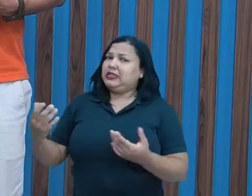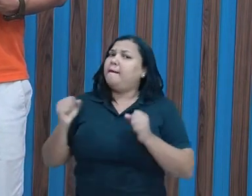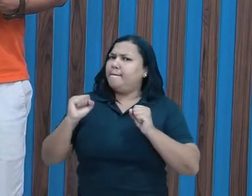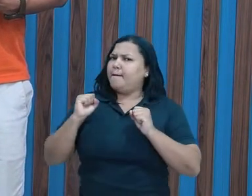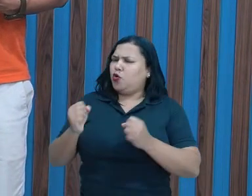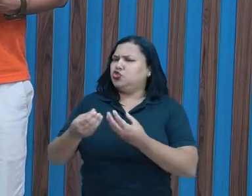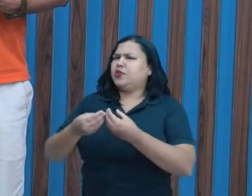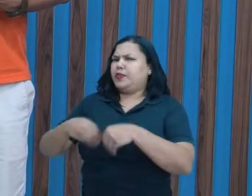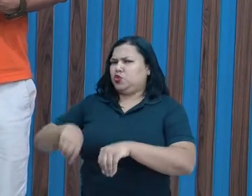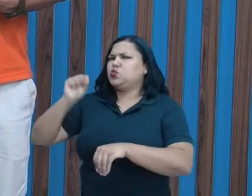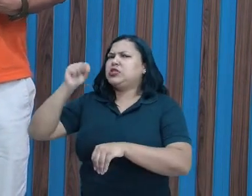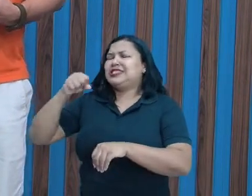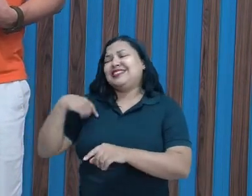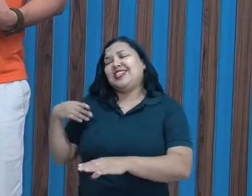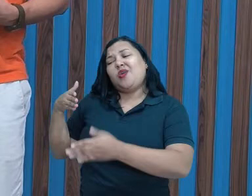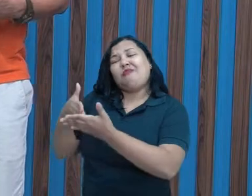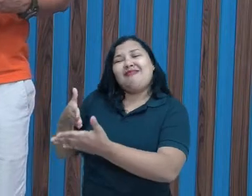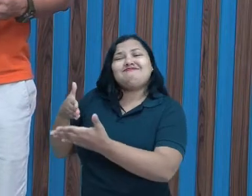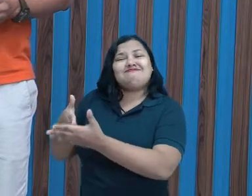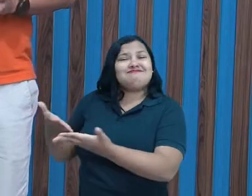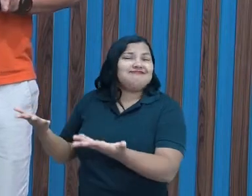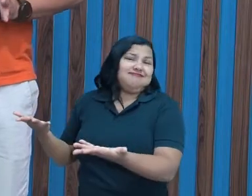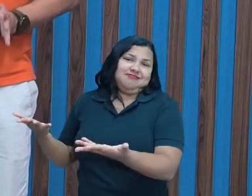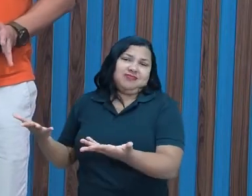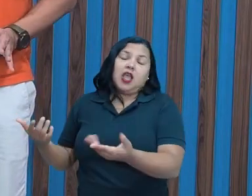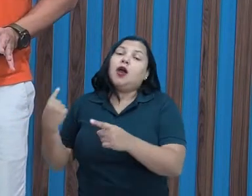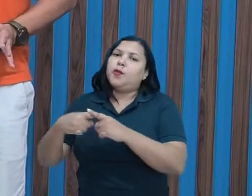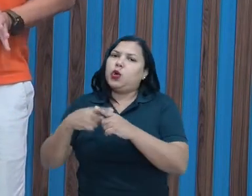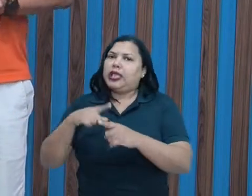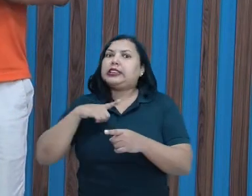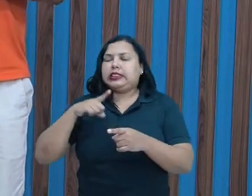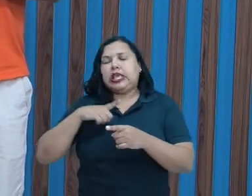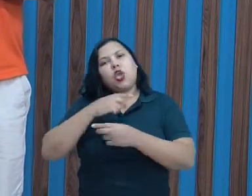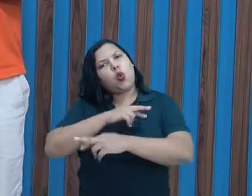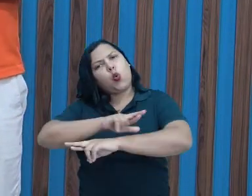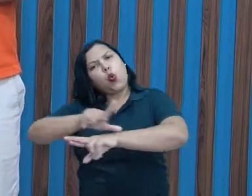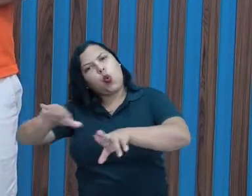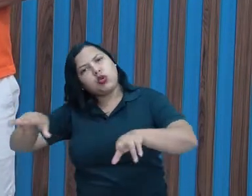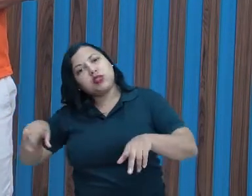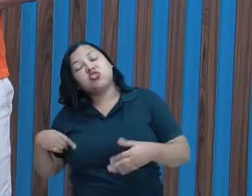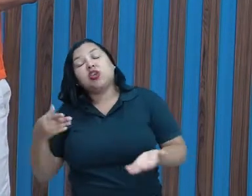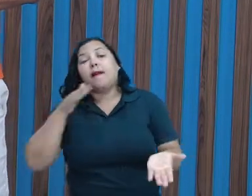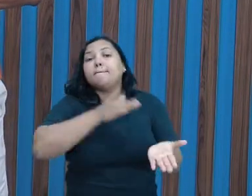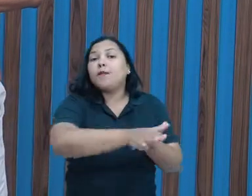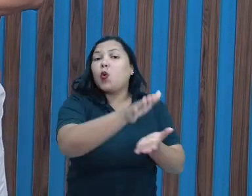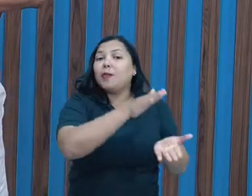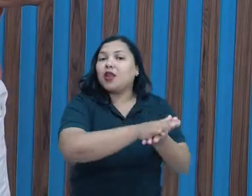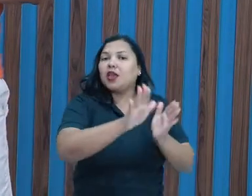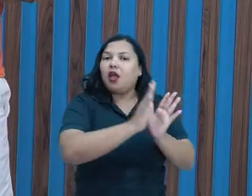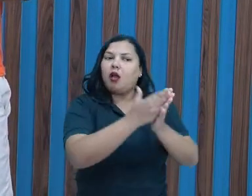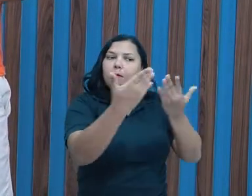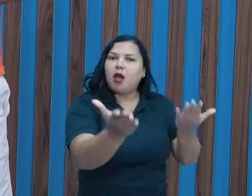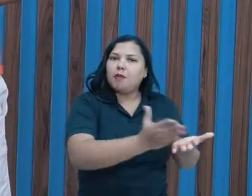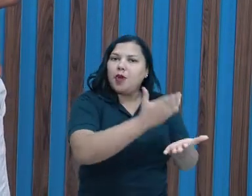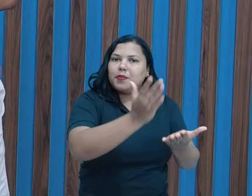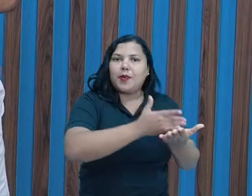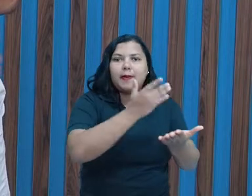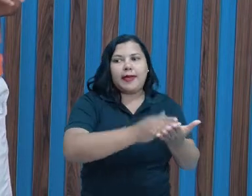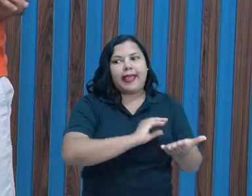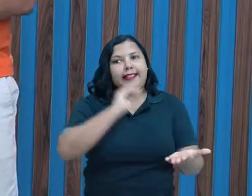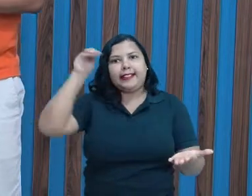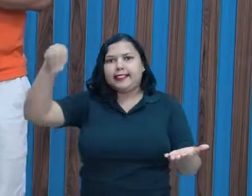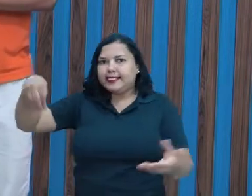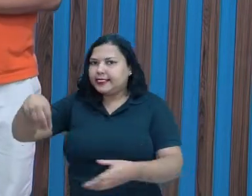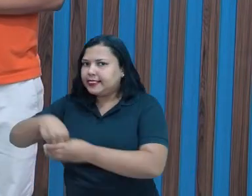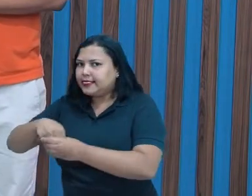tendo um acesso limitado, porque muitas coisas são publicadas em livros, E se elas são publicadas em livro, elas não estão na